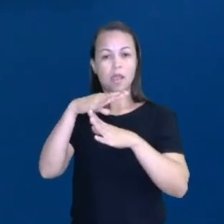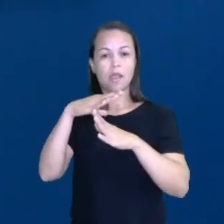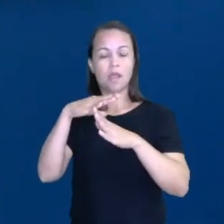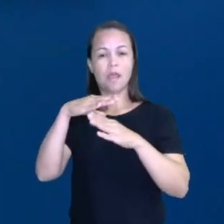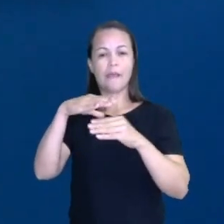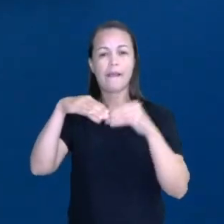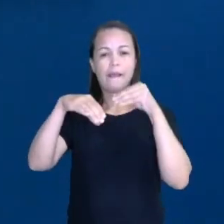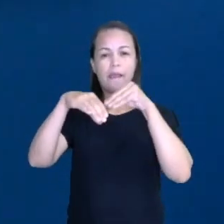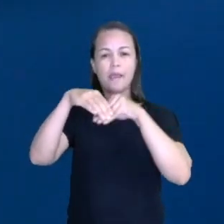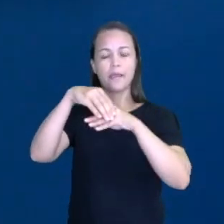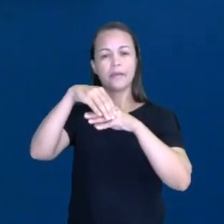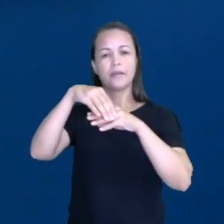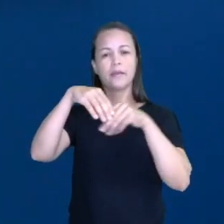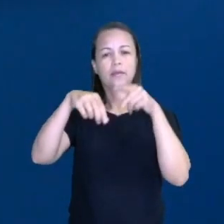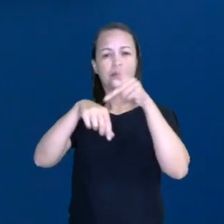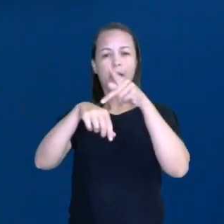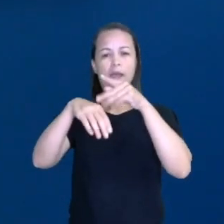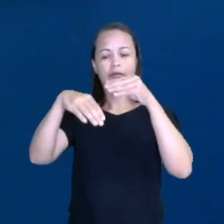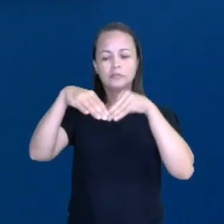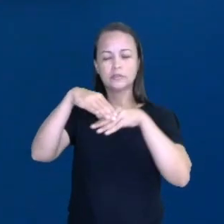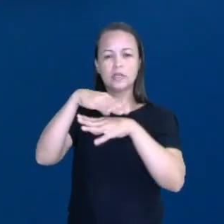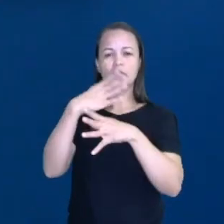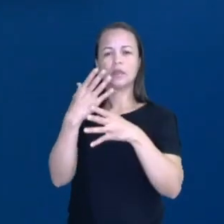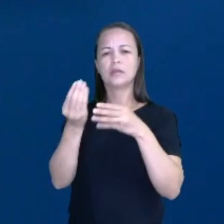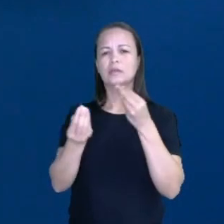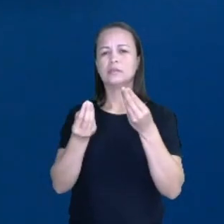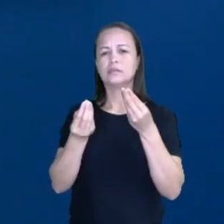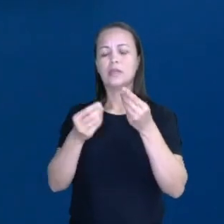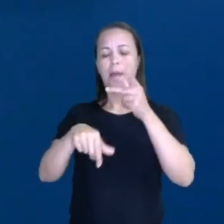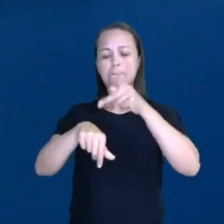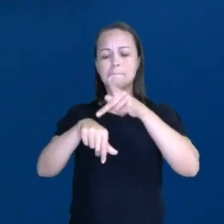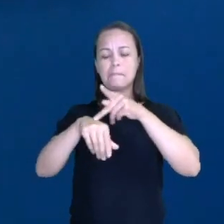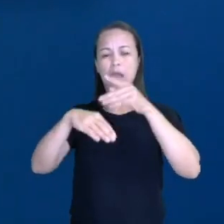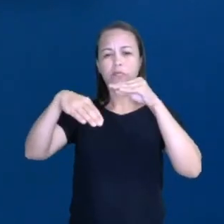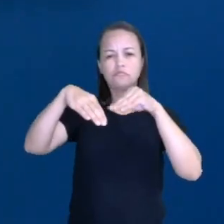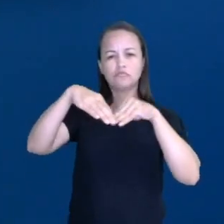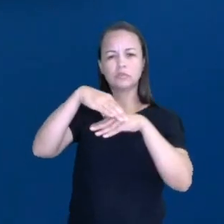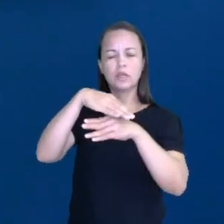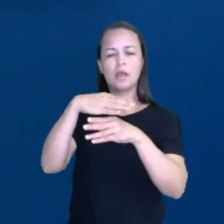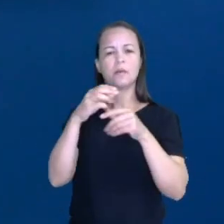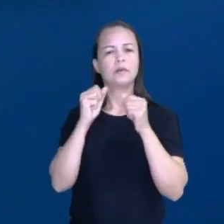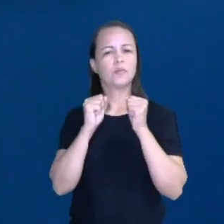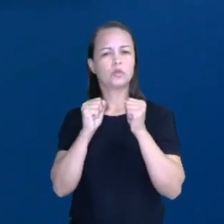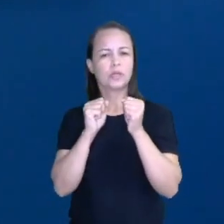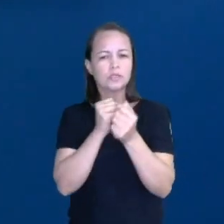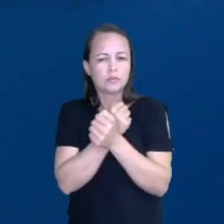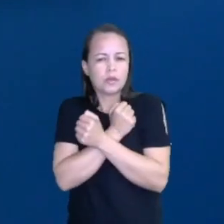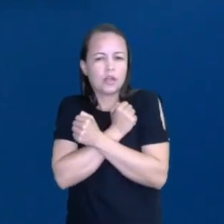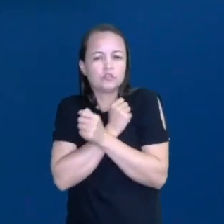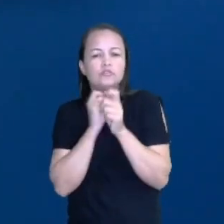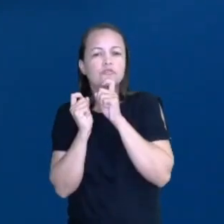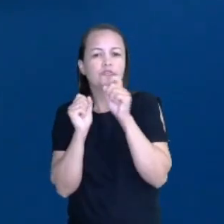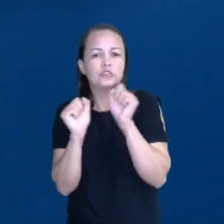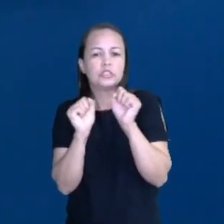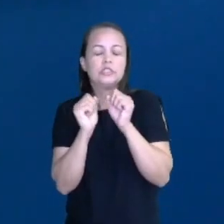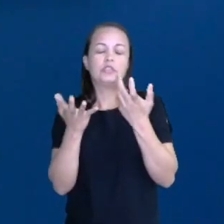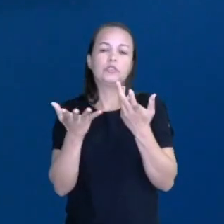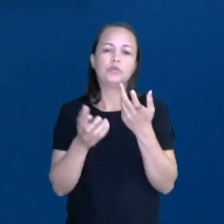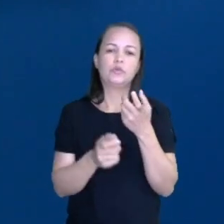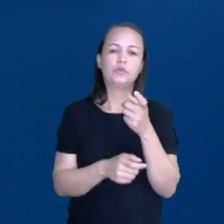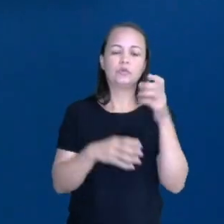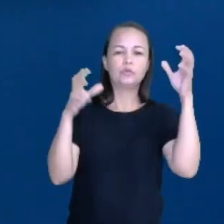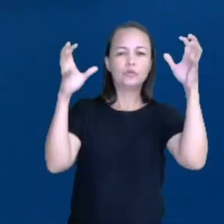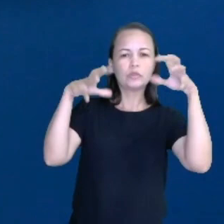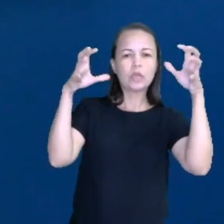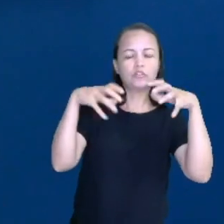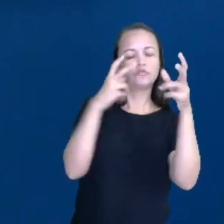cavernas, né? Eles faziam a casa deles de pedra para poder se abrigar do frio, do vento, do calor,